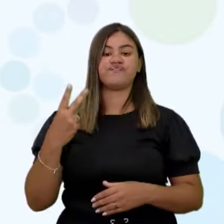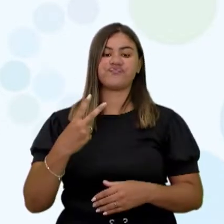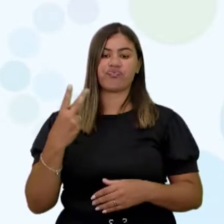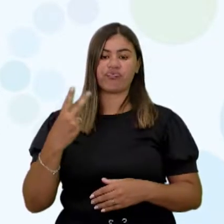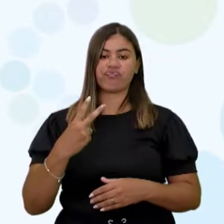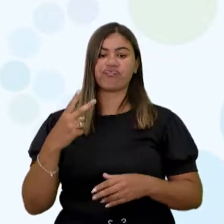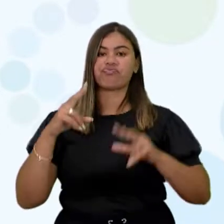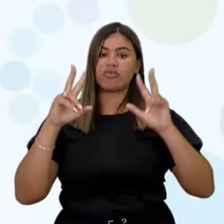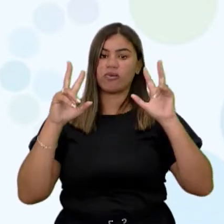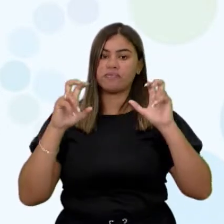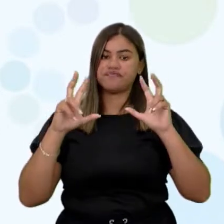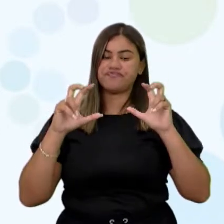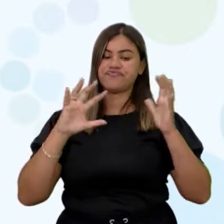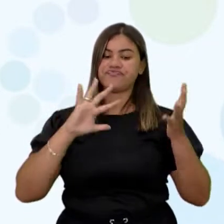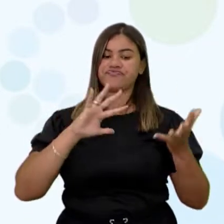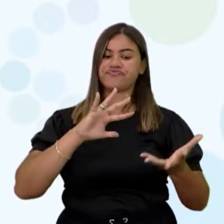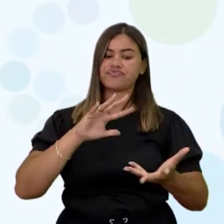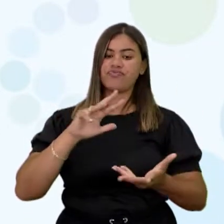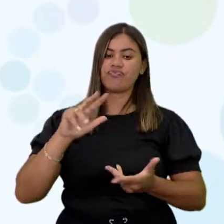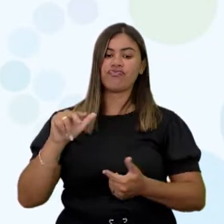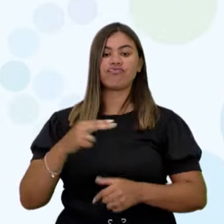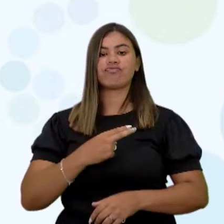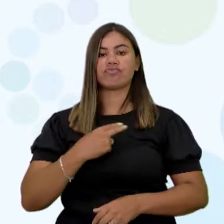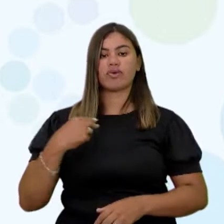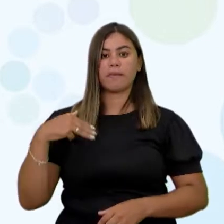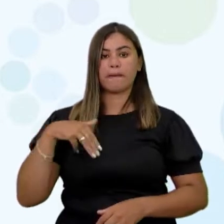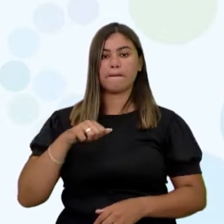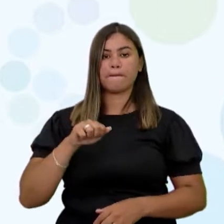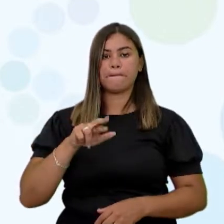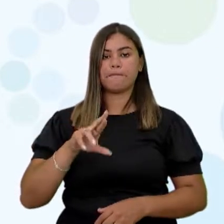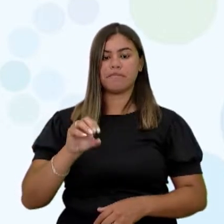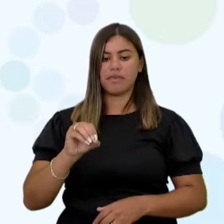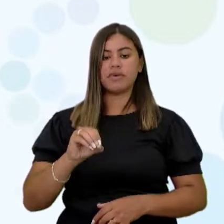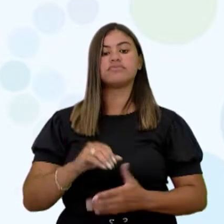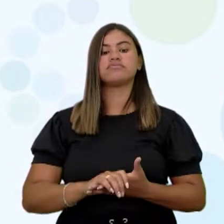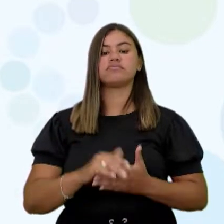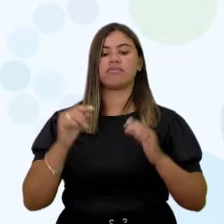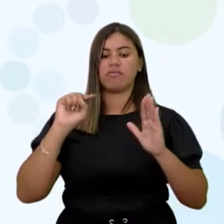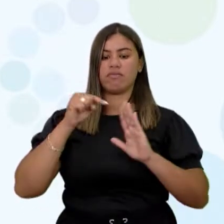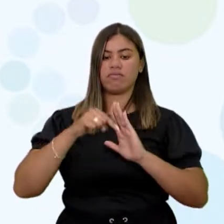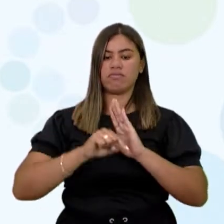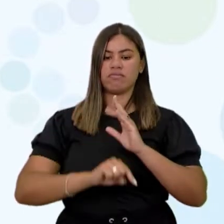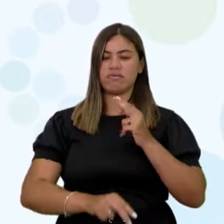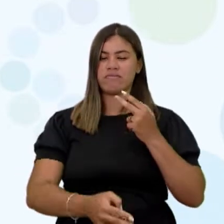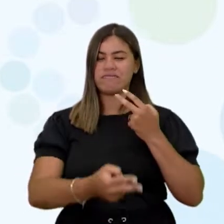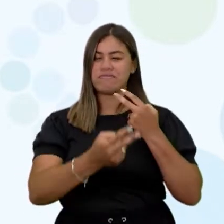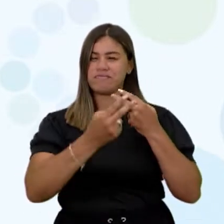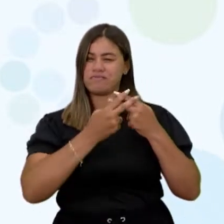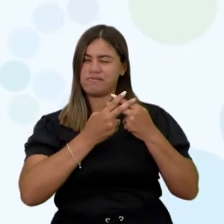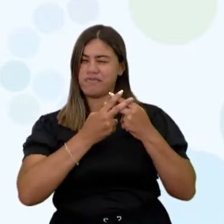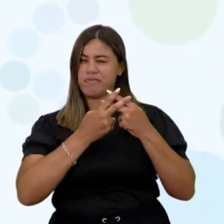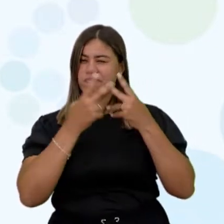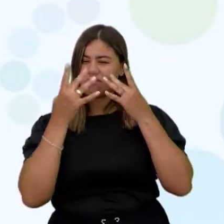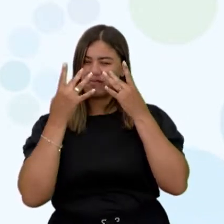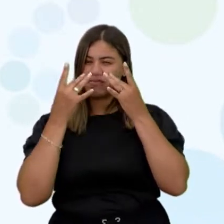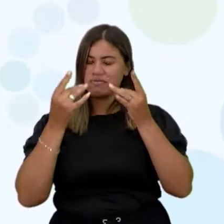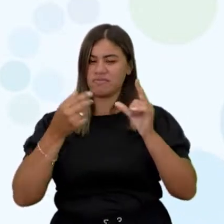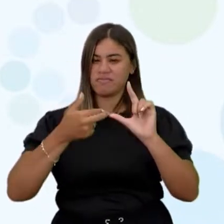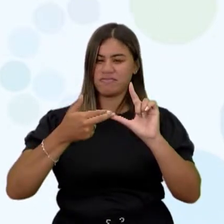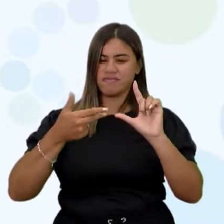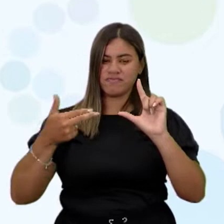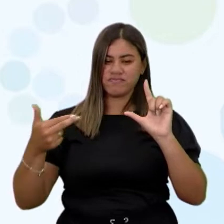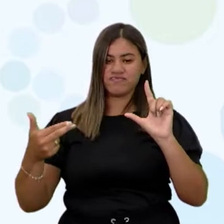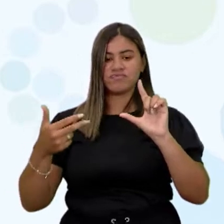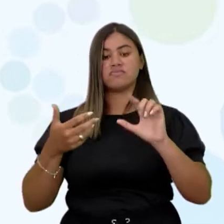pautas internacionais. Eu sou o professor Mauro Marcel. Este é o aprofundamento, hashtag, se liga na mídia. Unidade